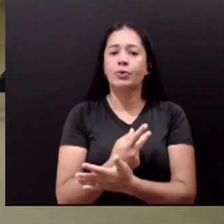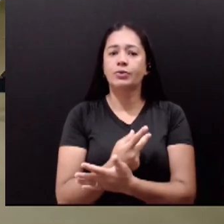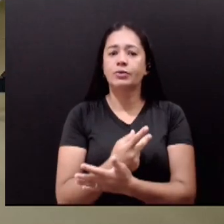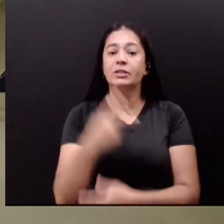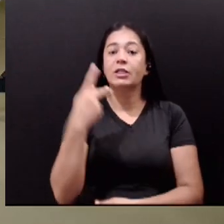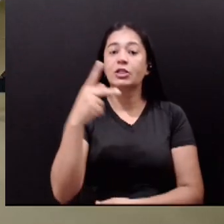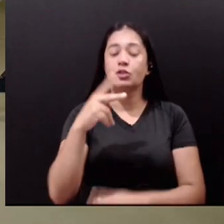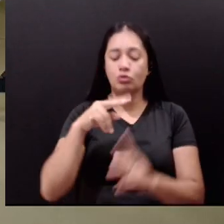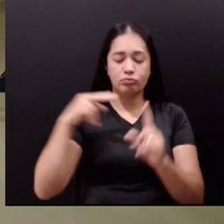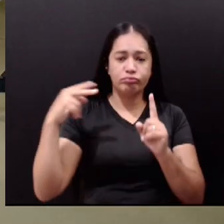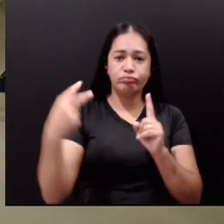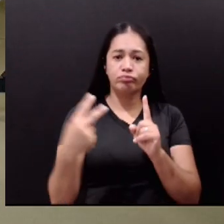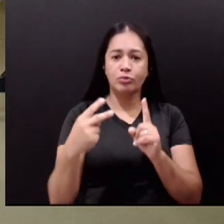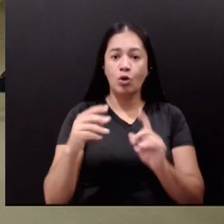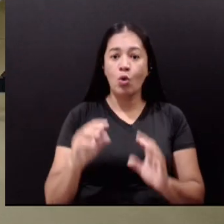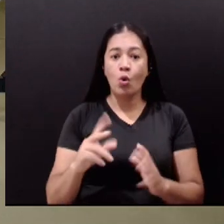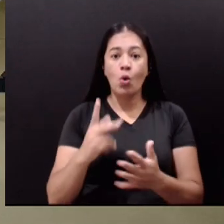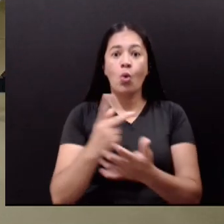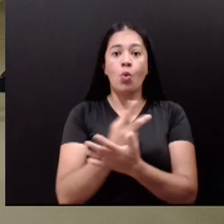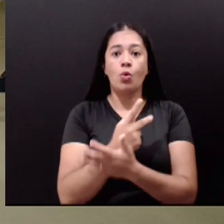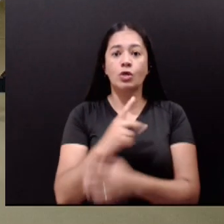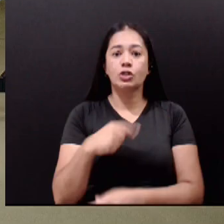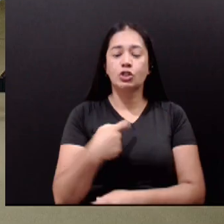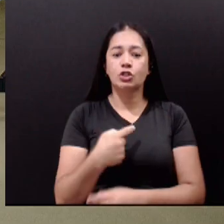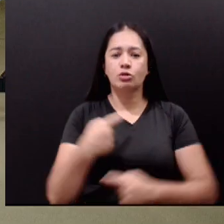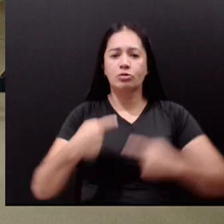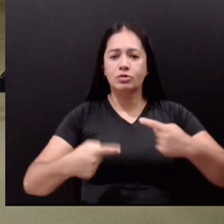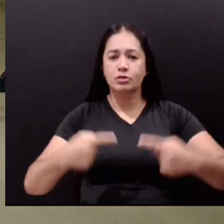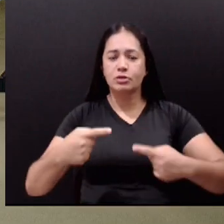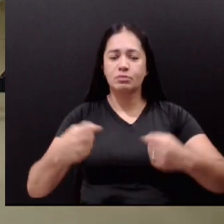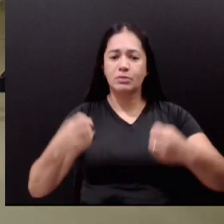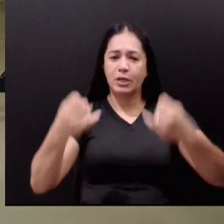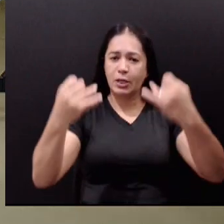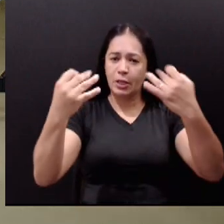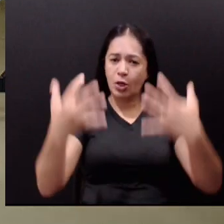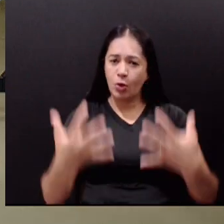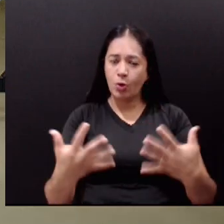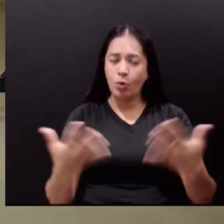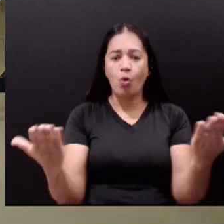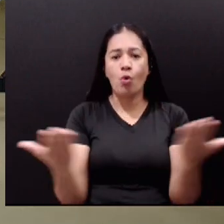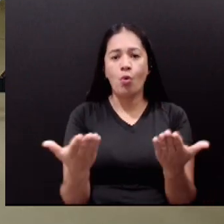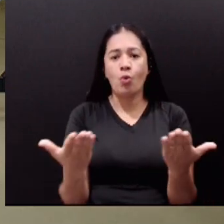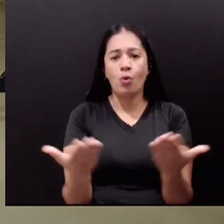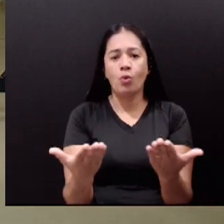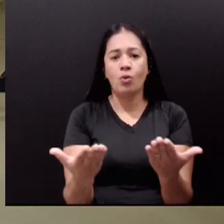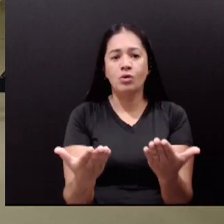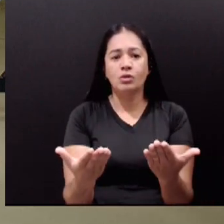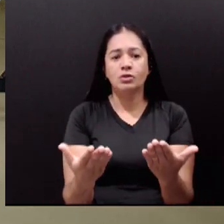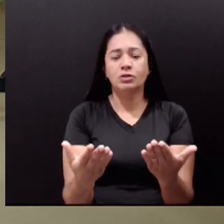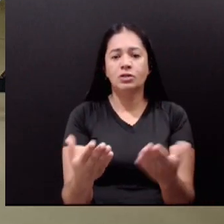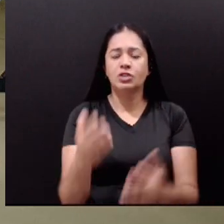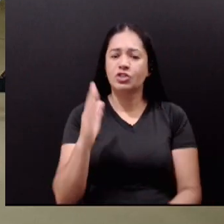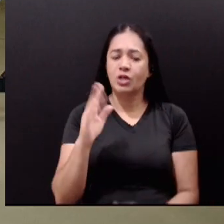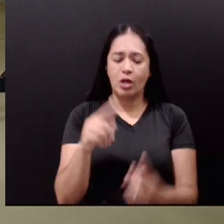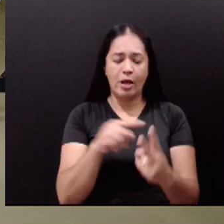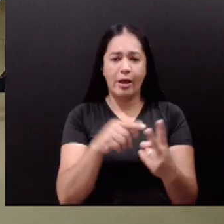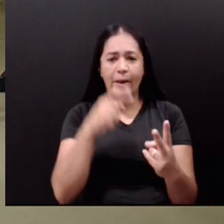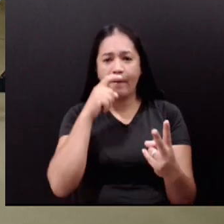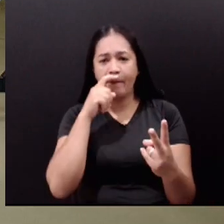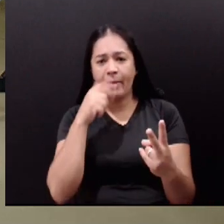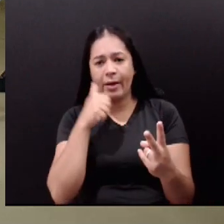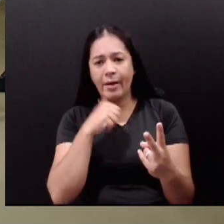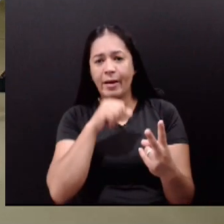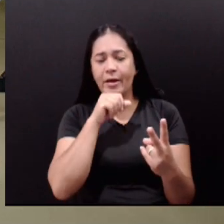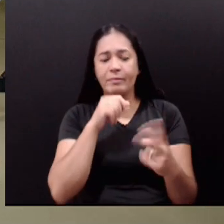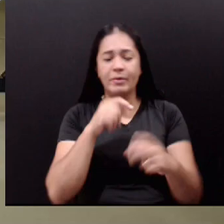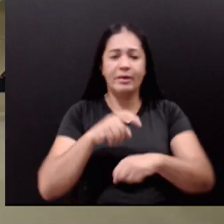acontecimento que a gente debate hoje, né. Aquela questão que nós falamos, os pais não têm mais tempo para cuidar dos filhos,